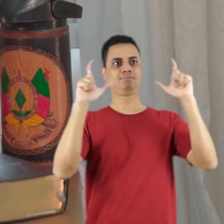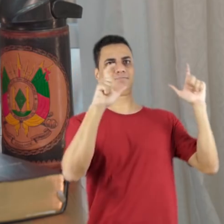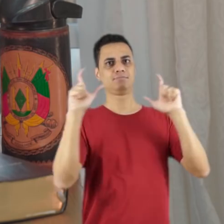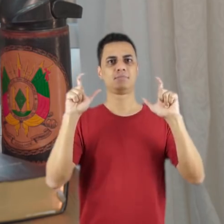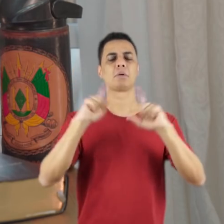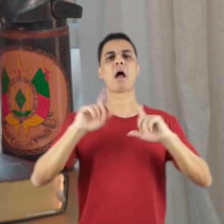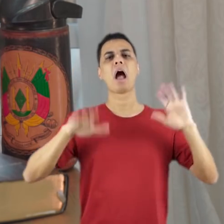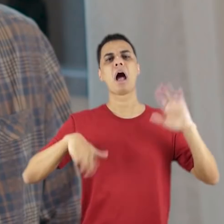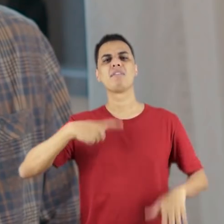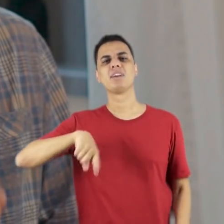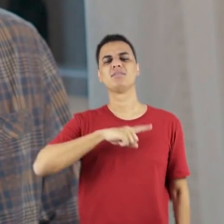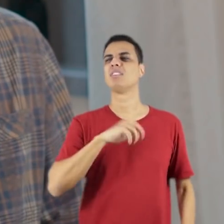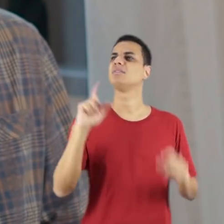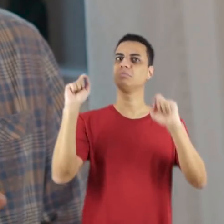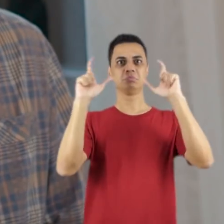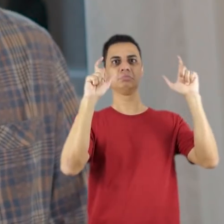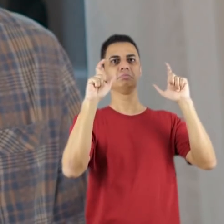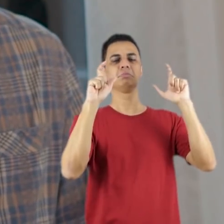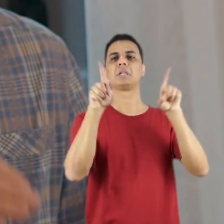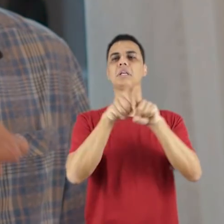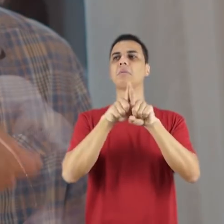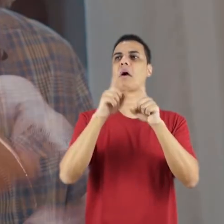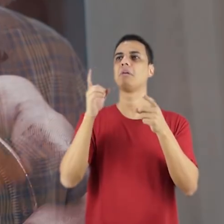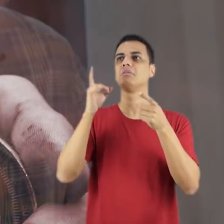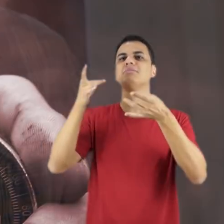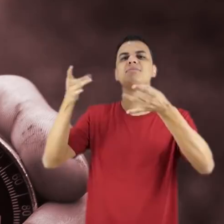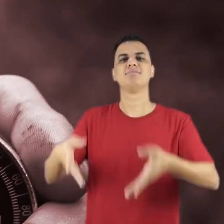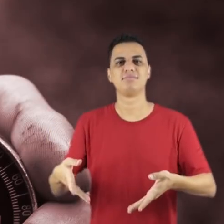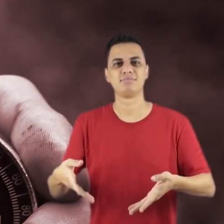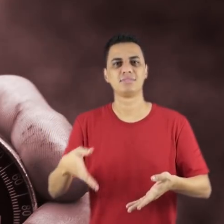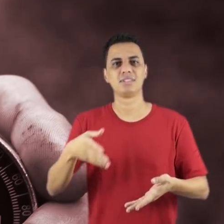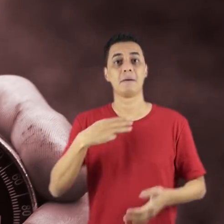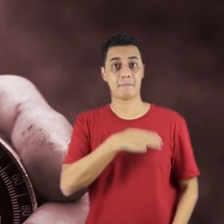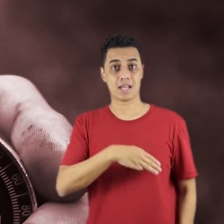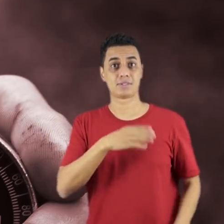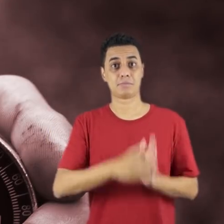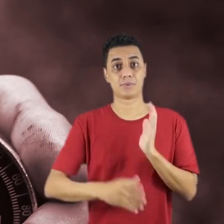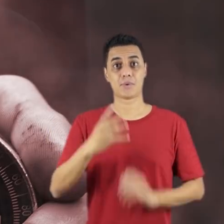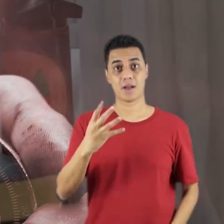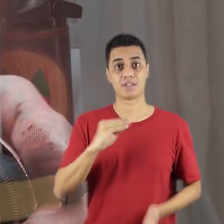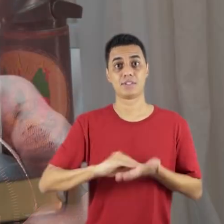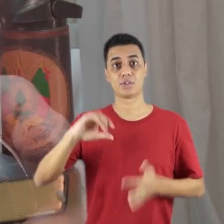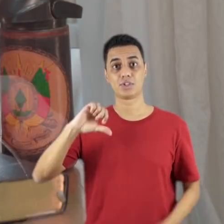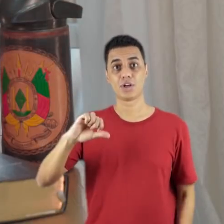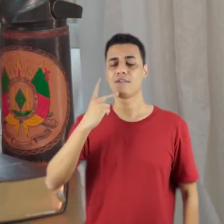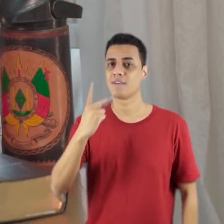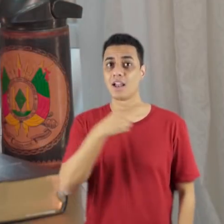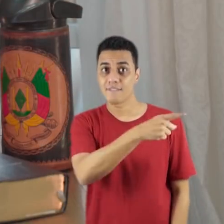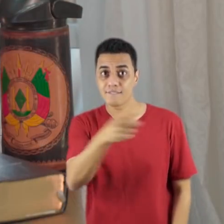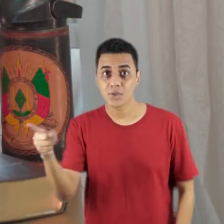sua função original? Jesus disse em Marcos 4:9, quem tem ouvidos para ouvir, ouça com atenção. A função